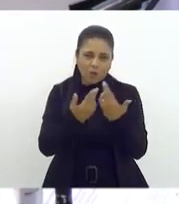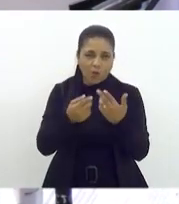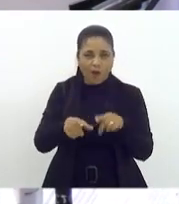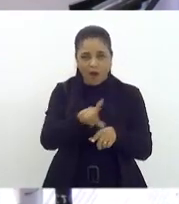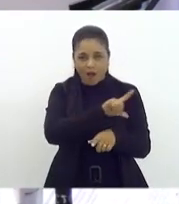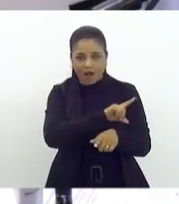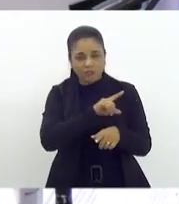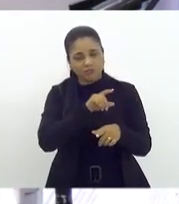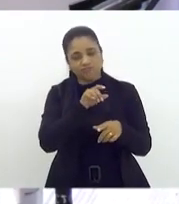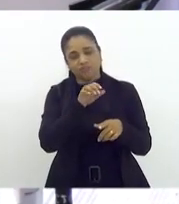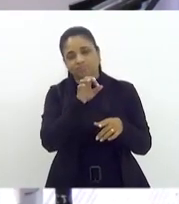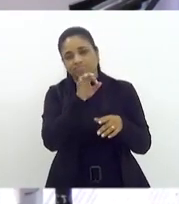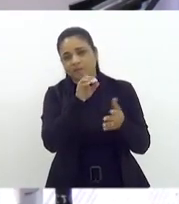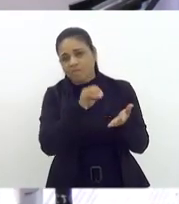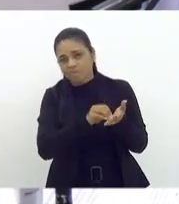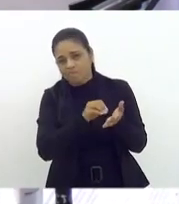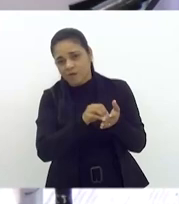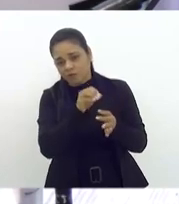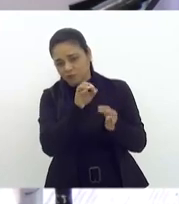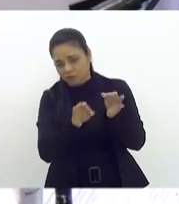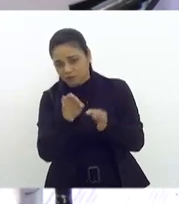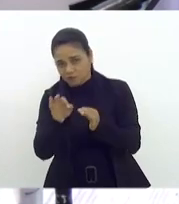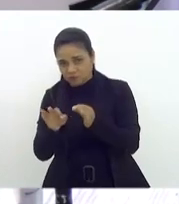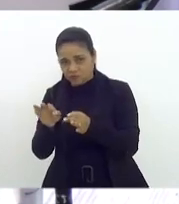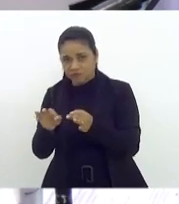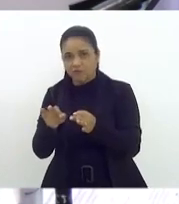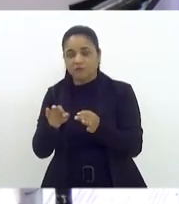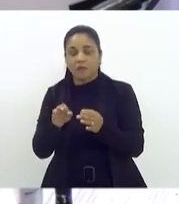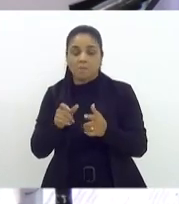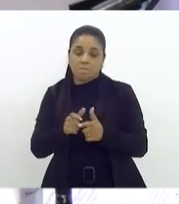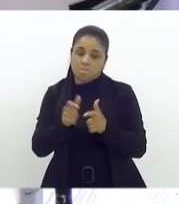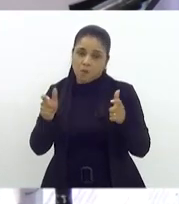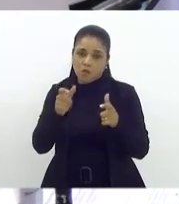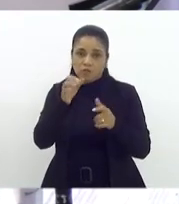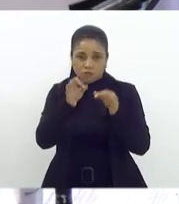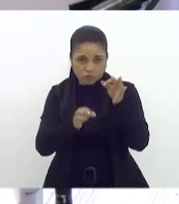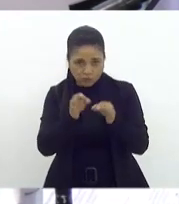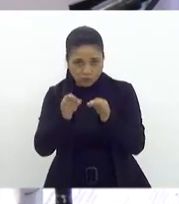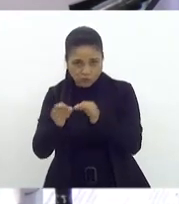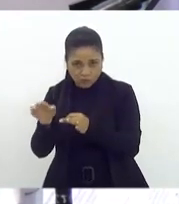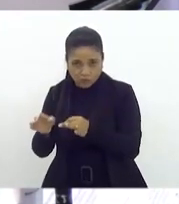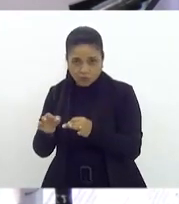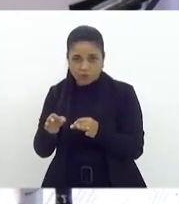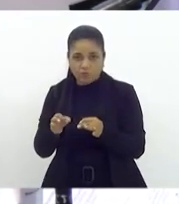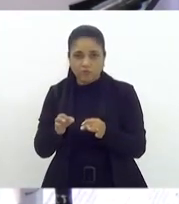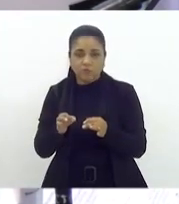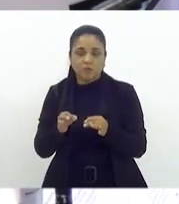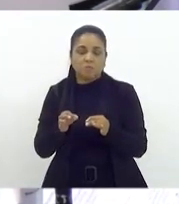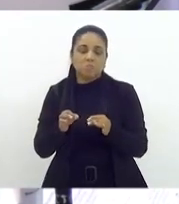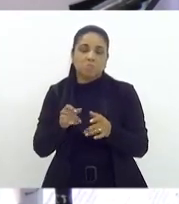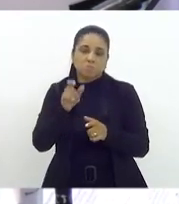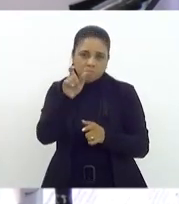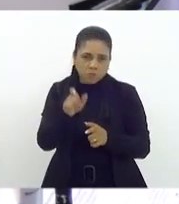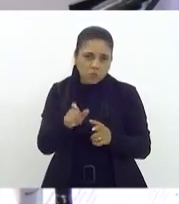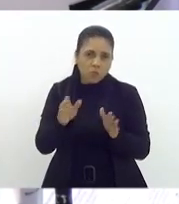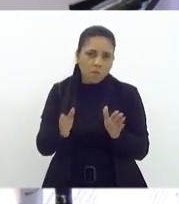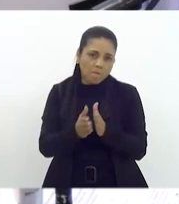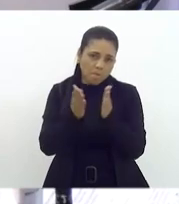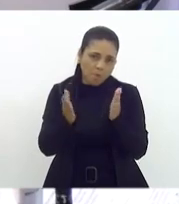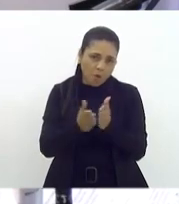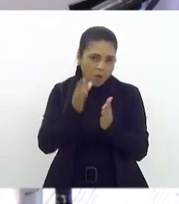então eu acredito realmente que a maioria da Justiça seja cometido com pessoas pretas e